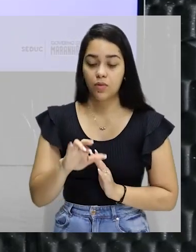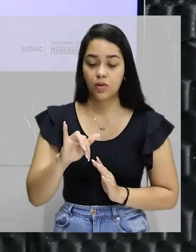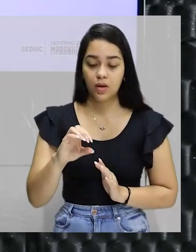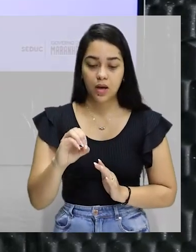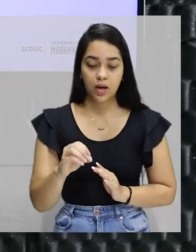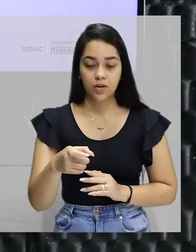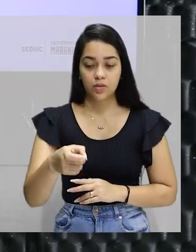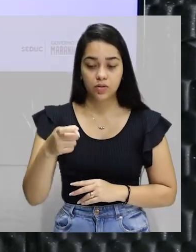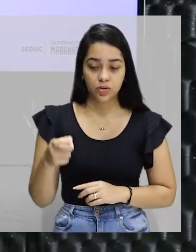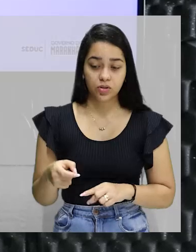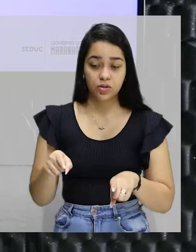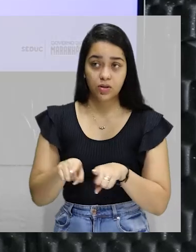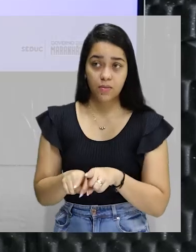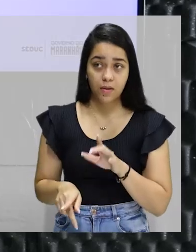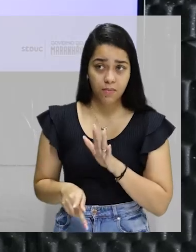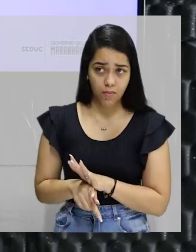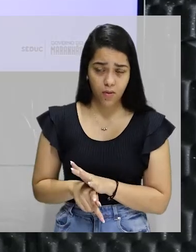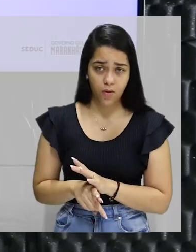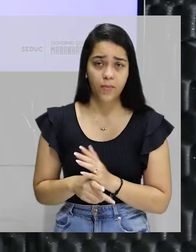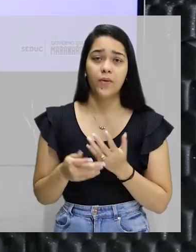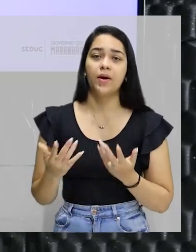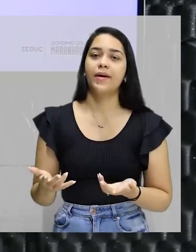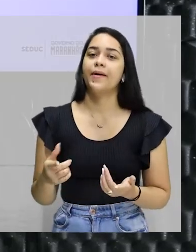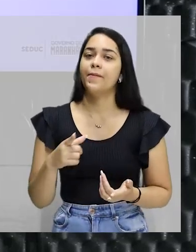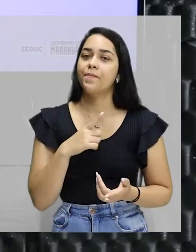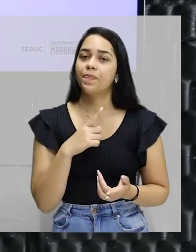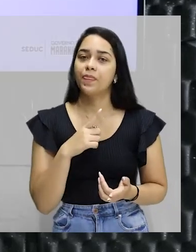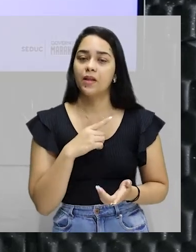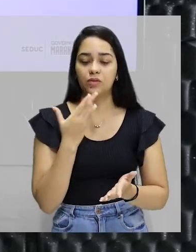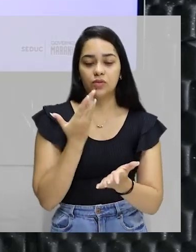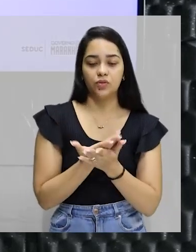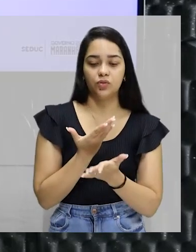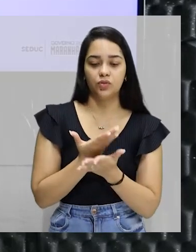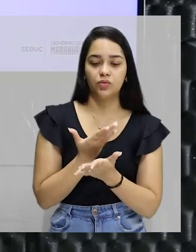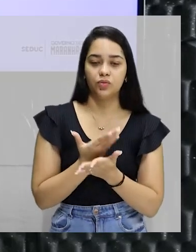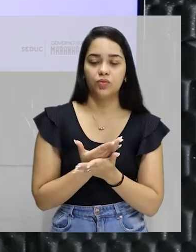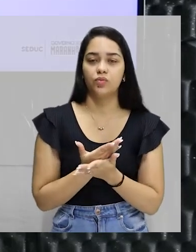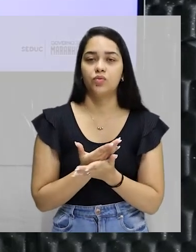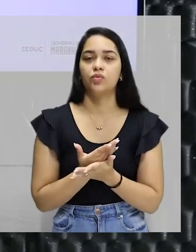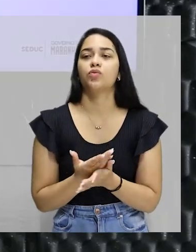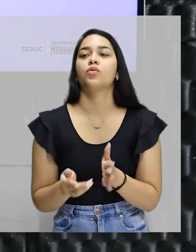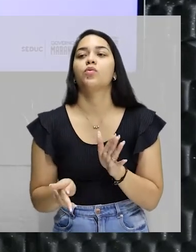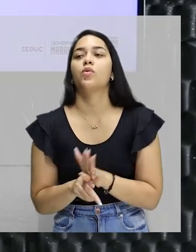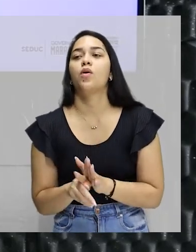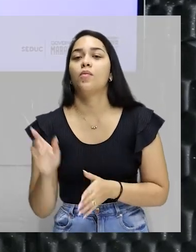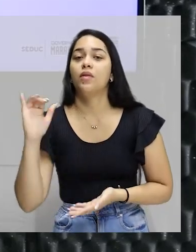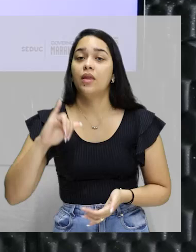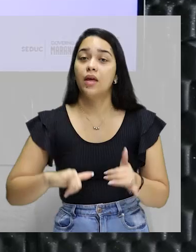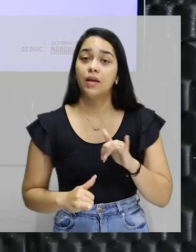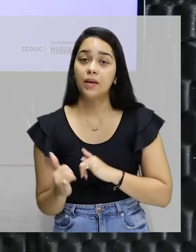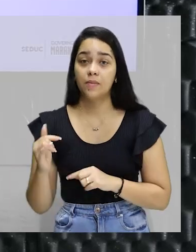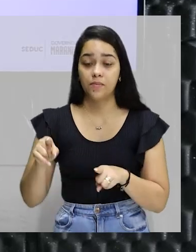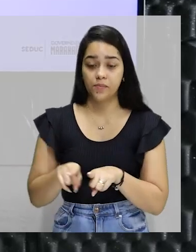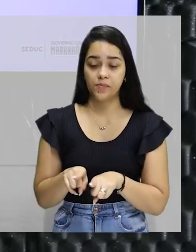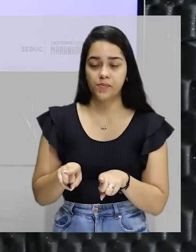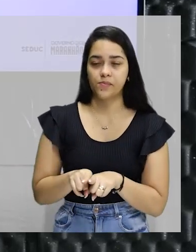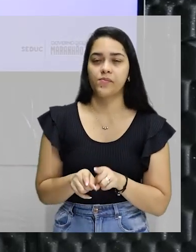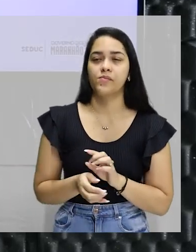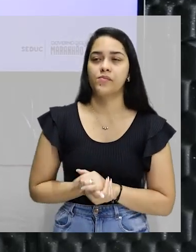Então, eles também fazem parte, né, desse estudo, do estudo da química